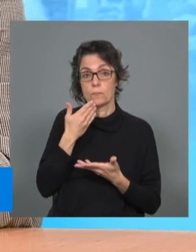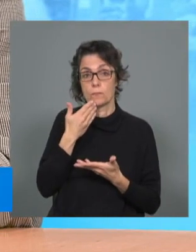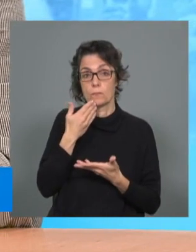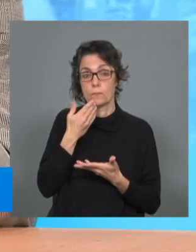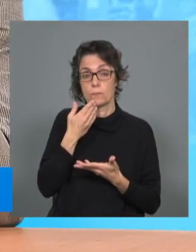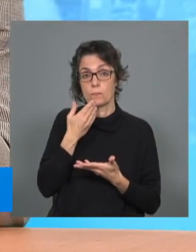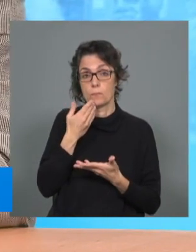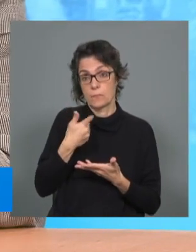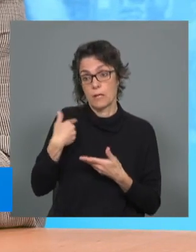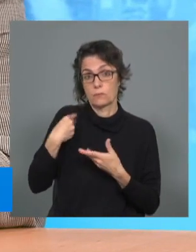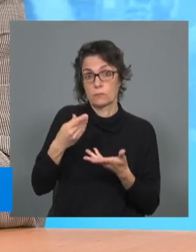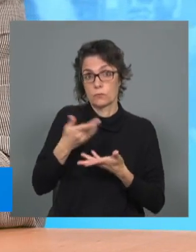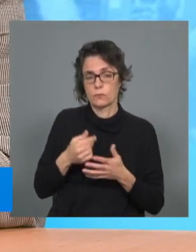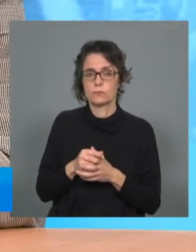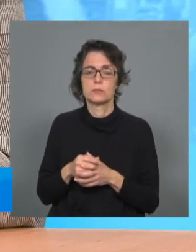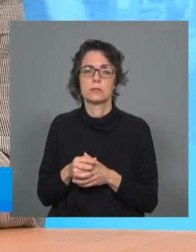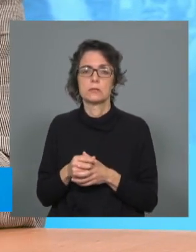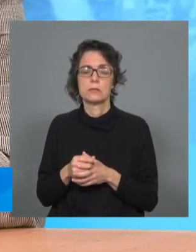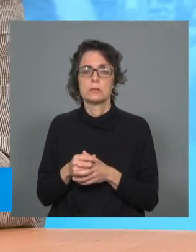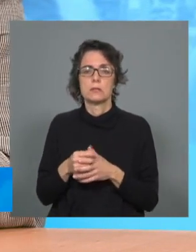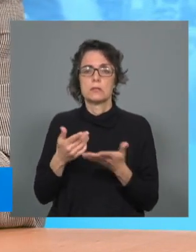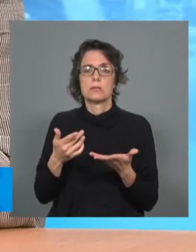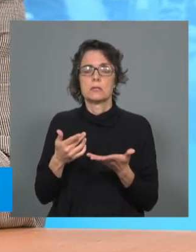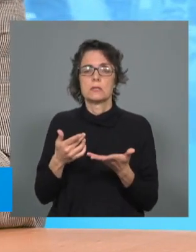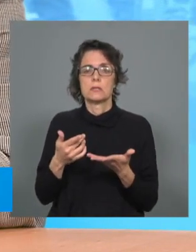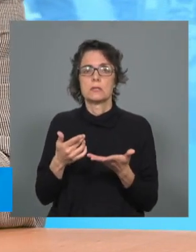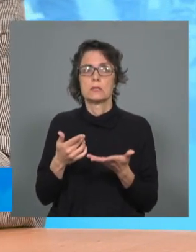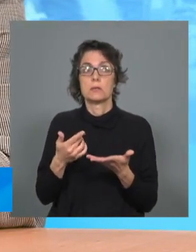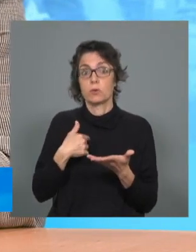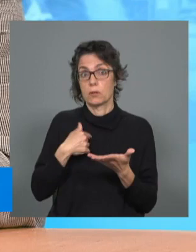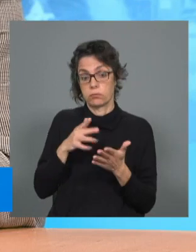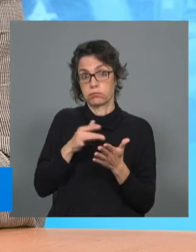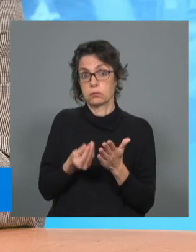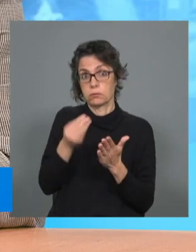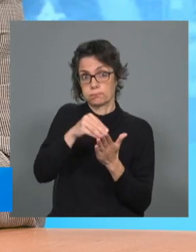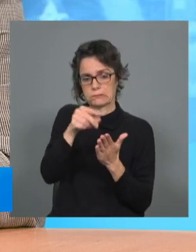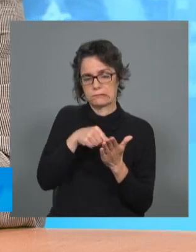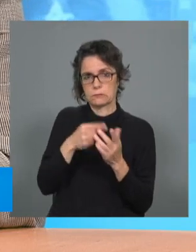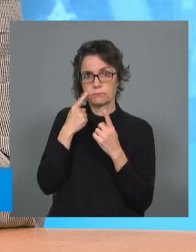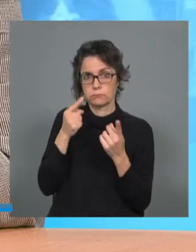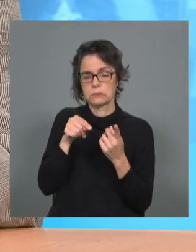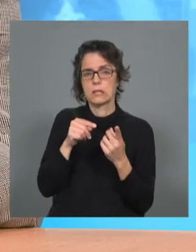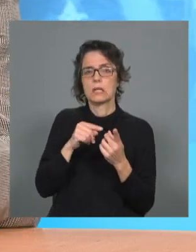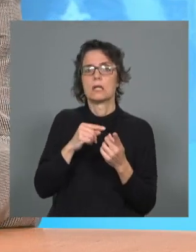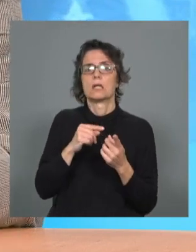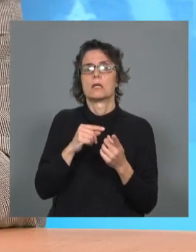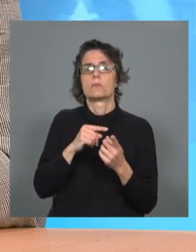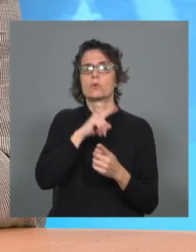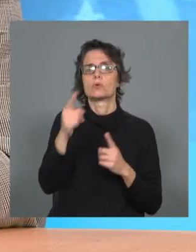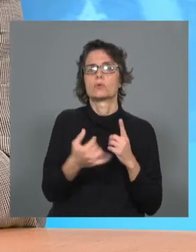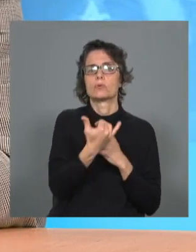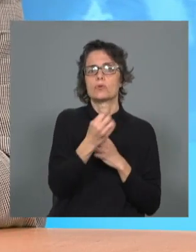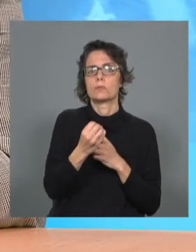eu faço menção na introdução. A tese de doutoramento foi defendida em 2012, há cerca